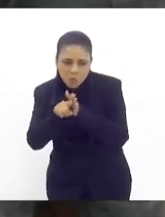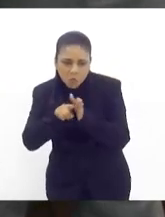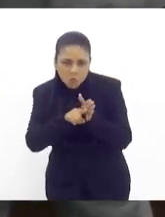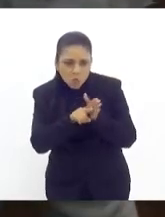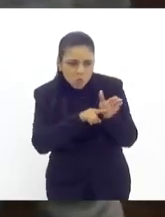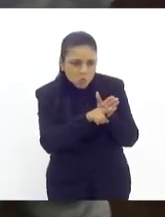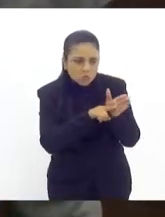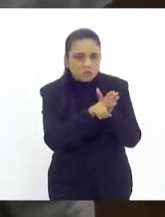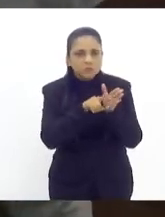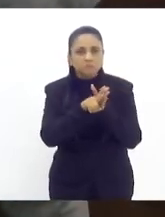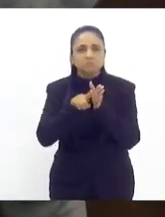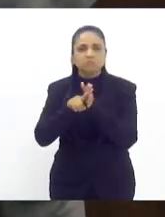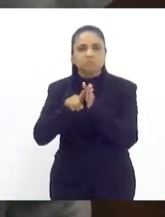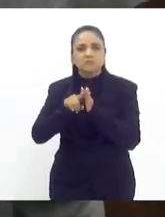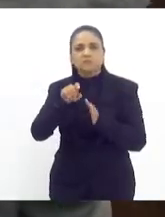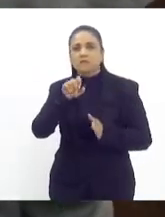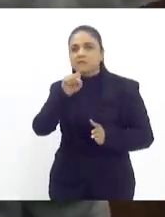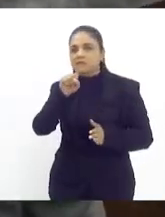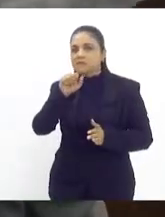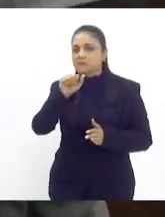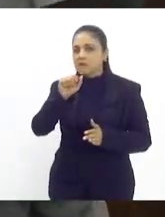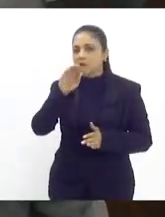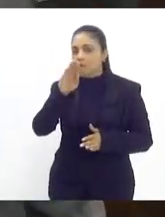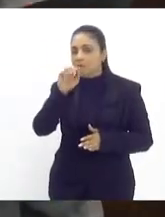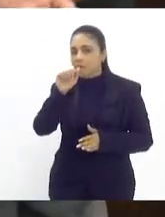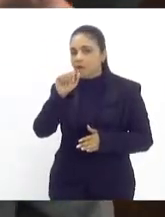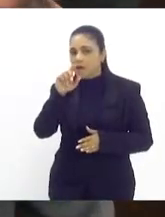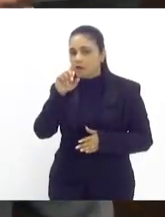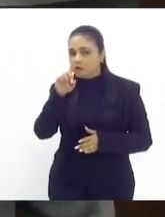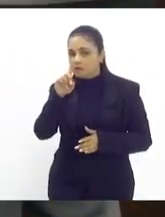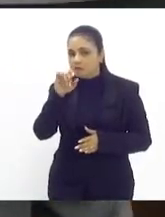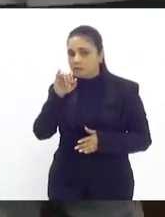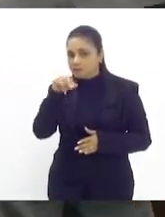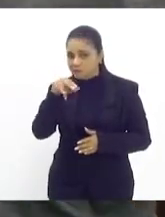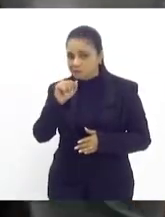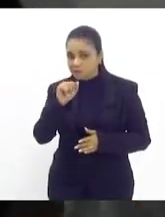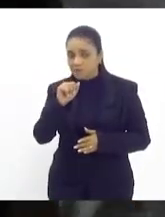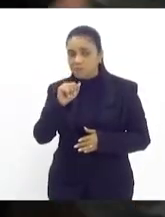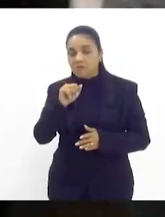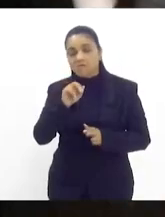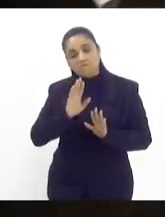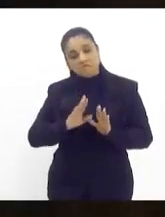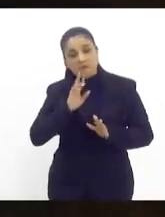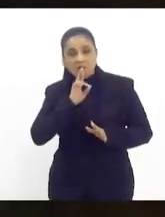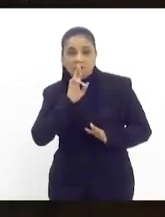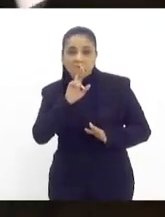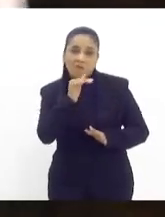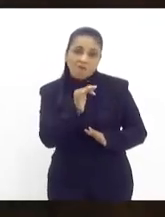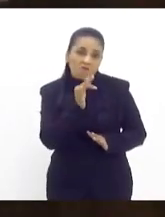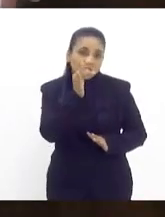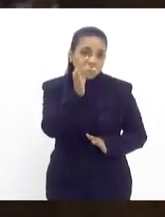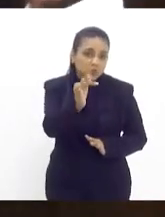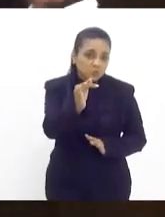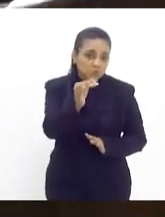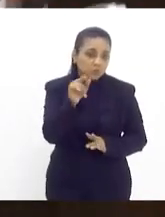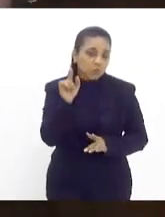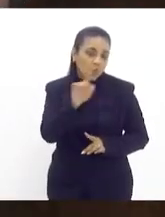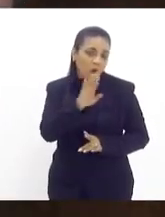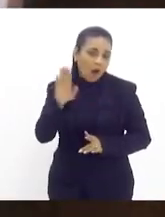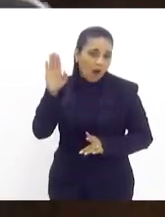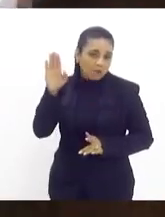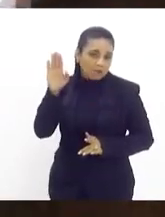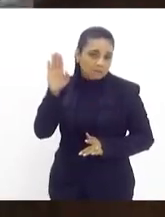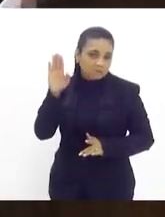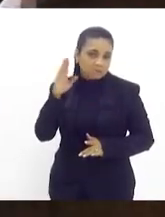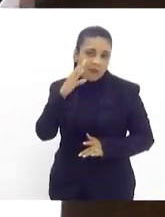sabatina ela corresponde num futuro o que o pretendente ao